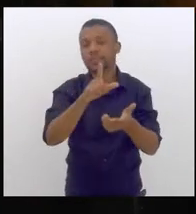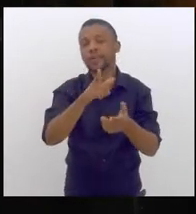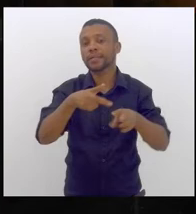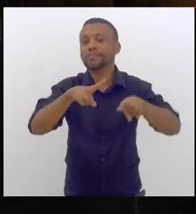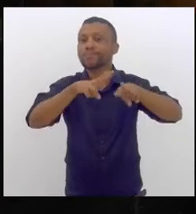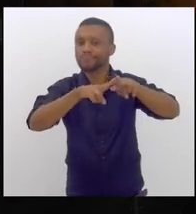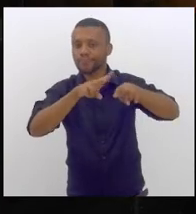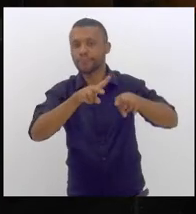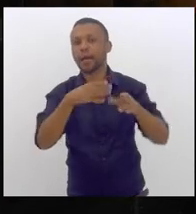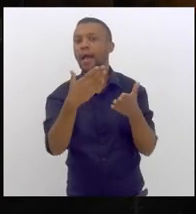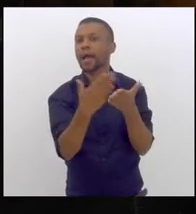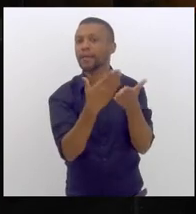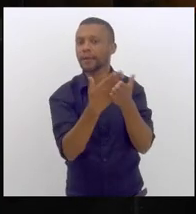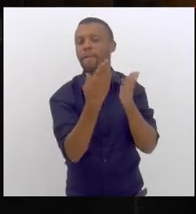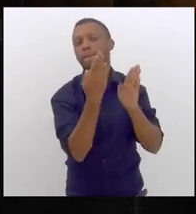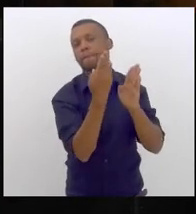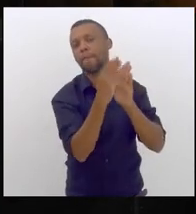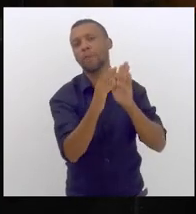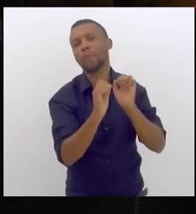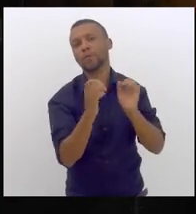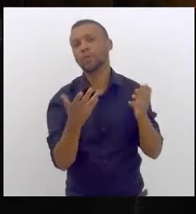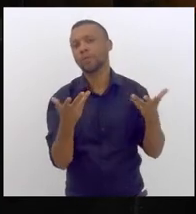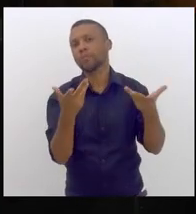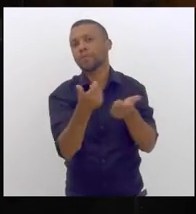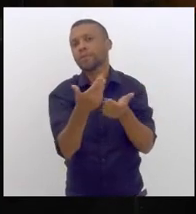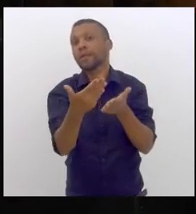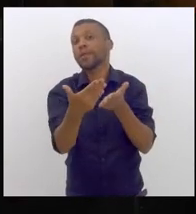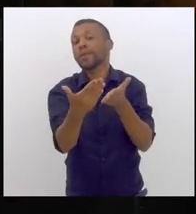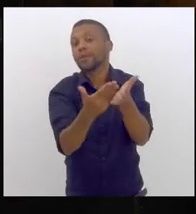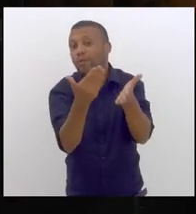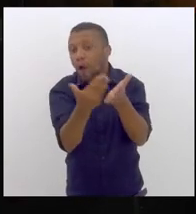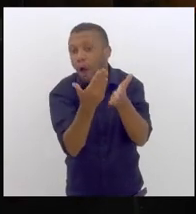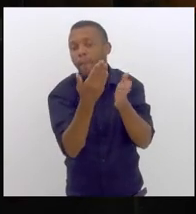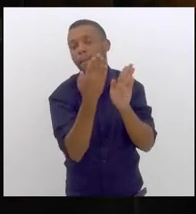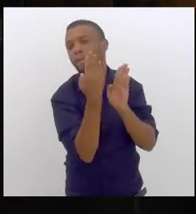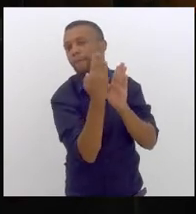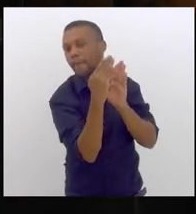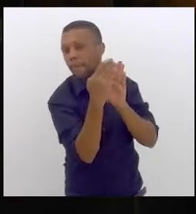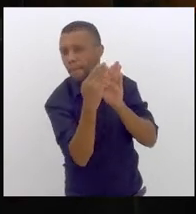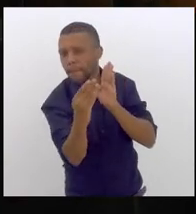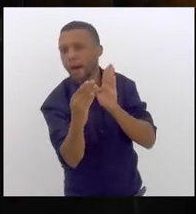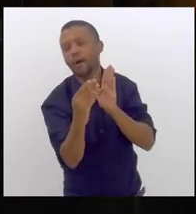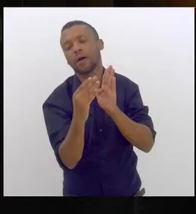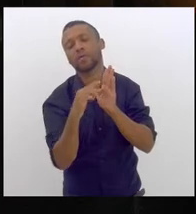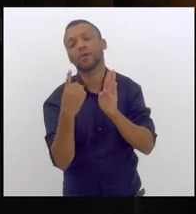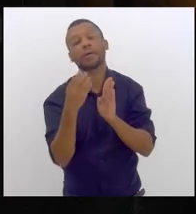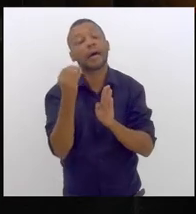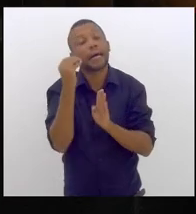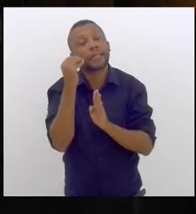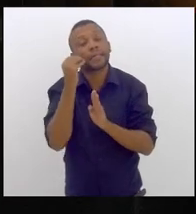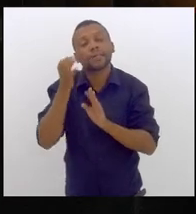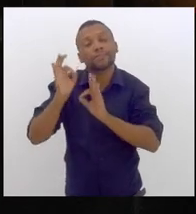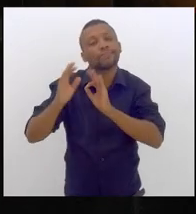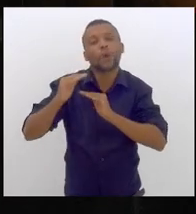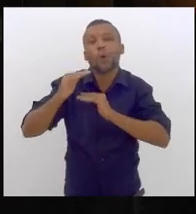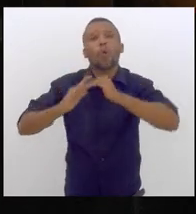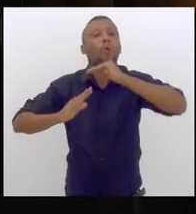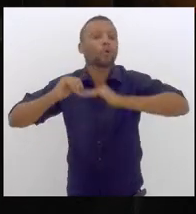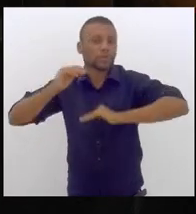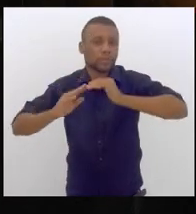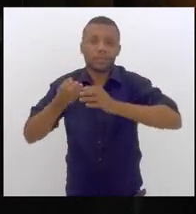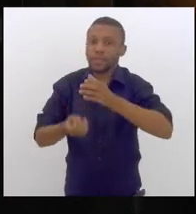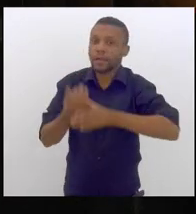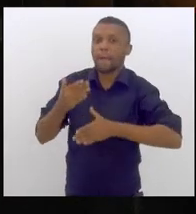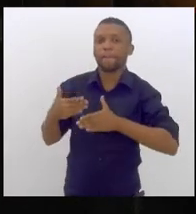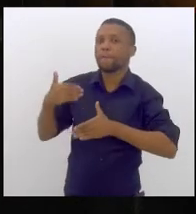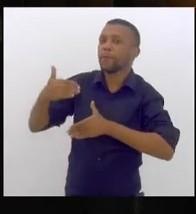liberdade possam ter uma qualidade maior das suas obras, e a gente está tentando construir aí e consolidar